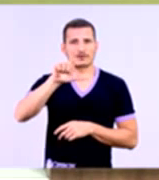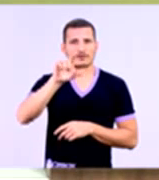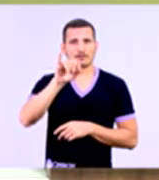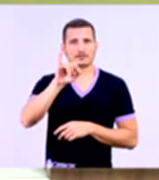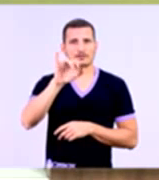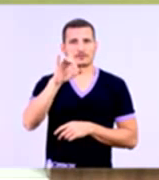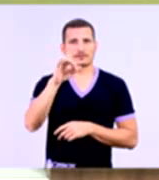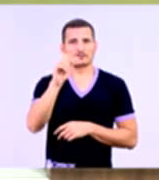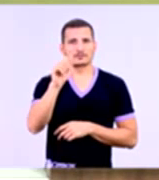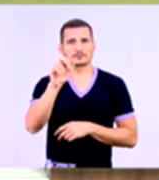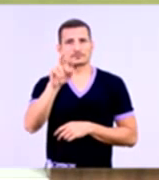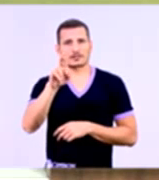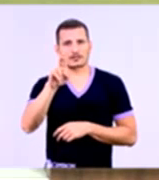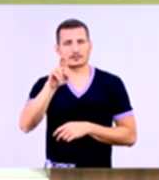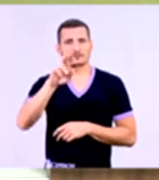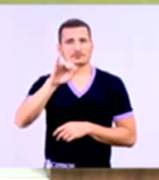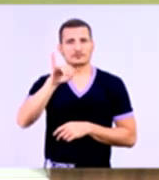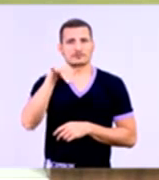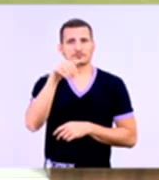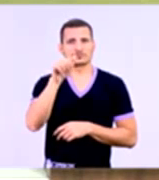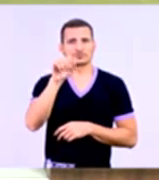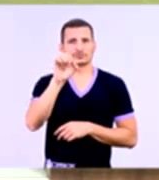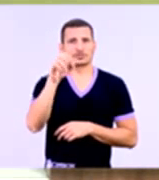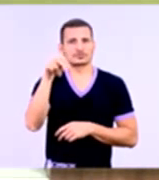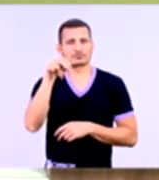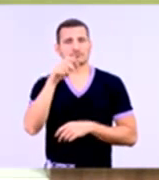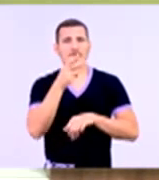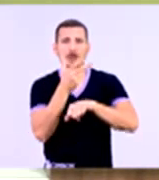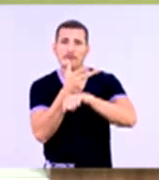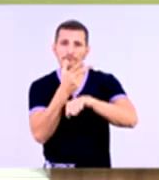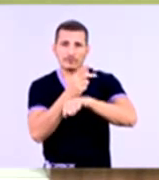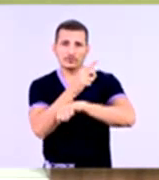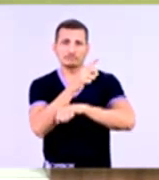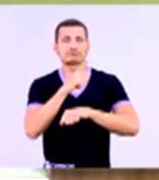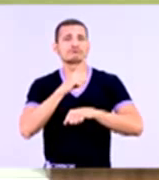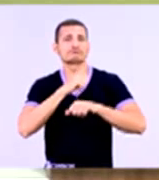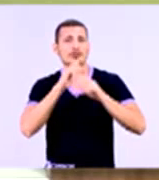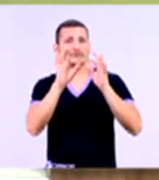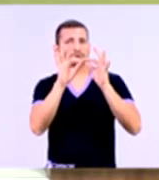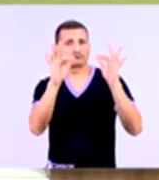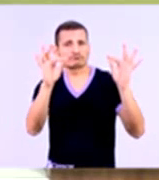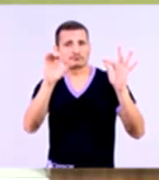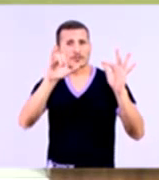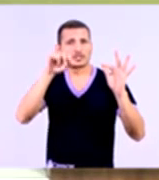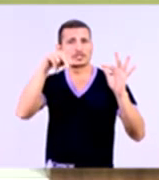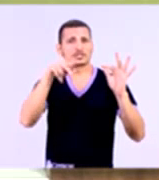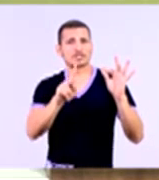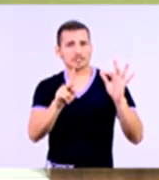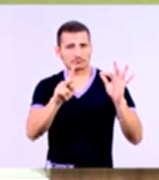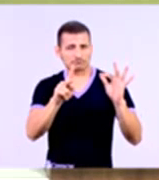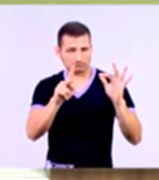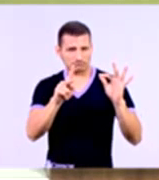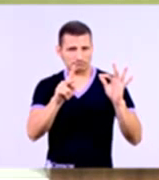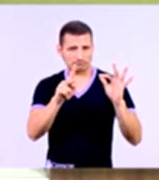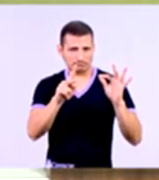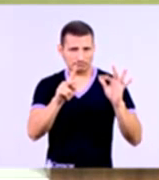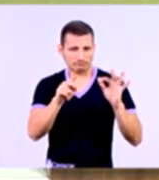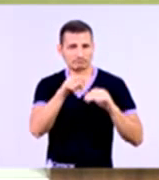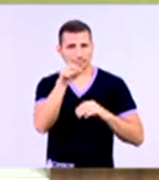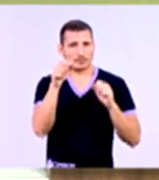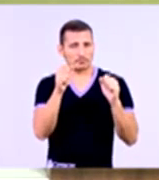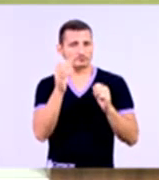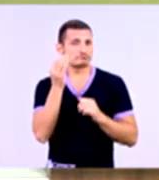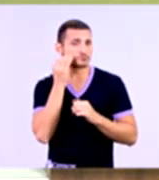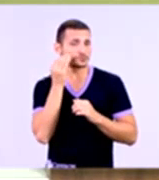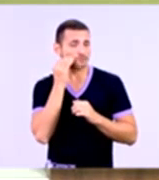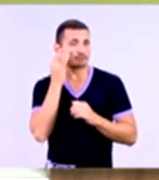link que está lá no do vídeo, né, que foi postado no ambiente virtual, que os alunos possam testar para saber se